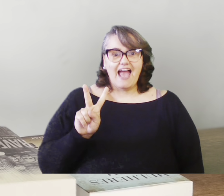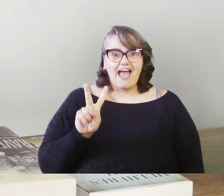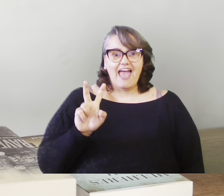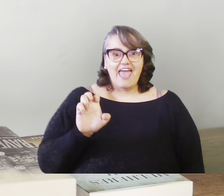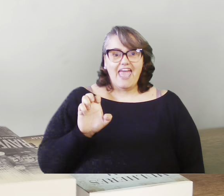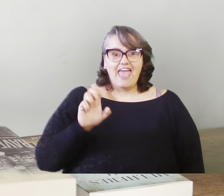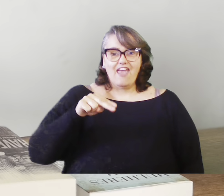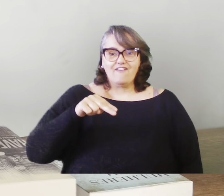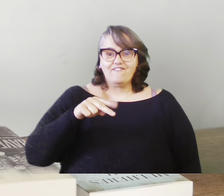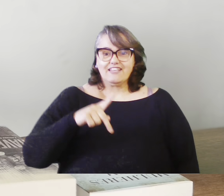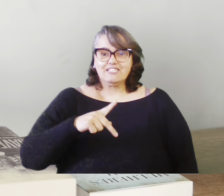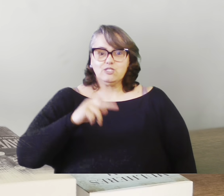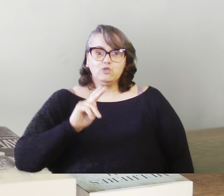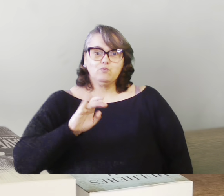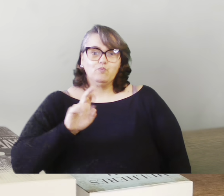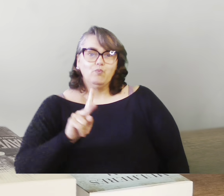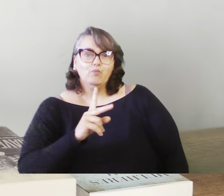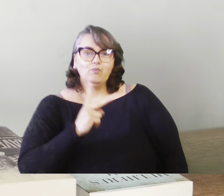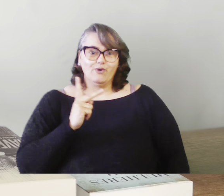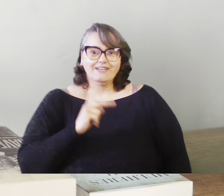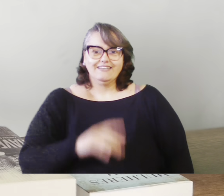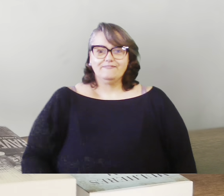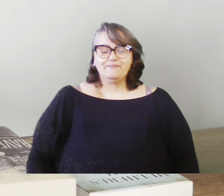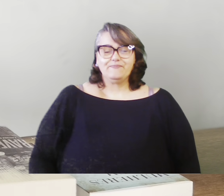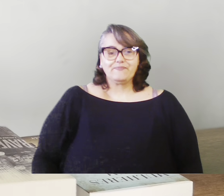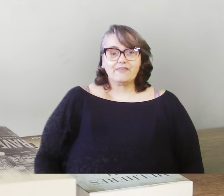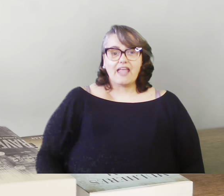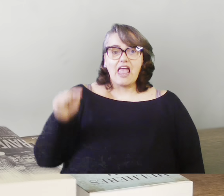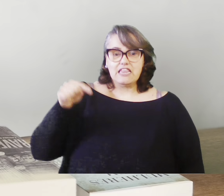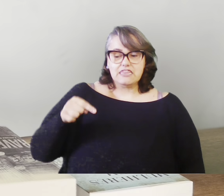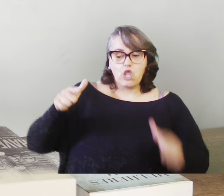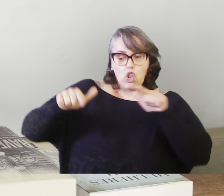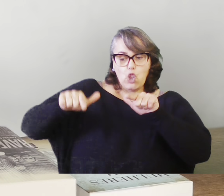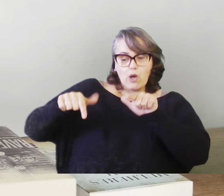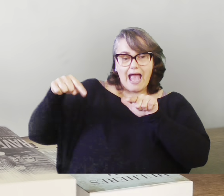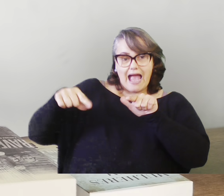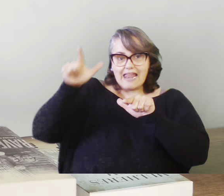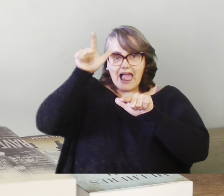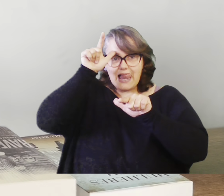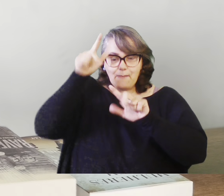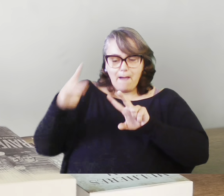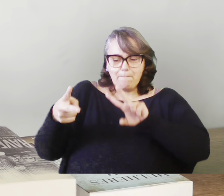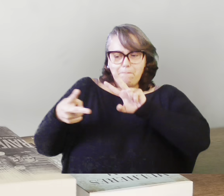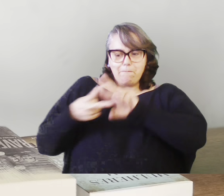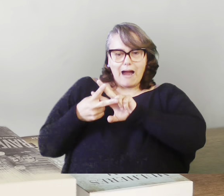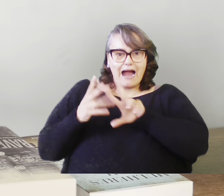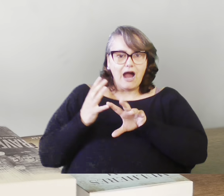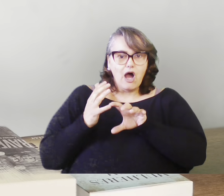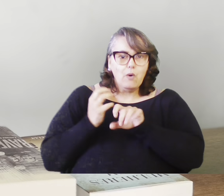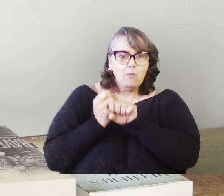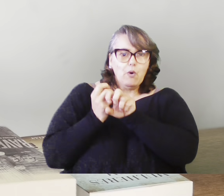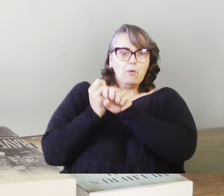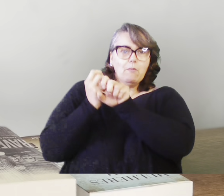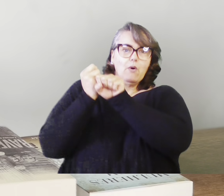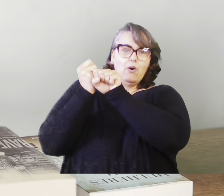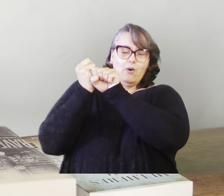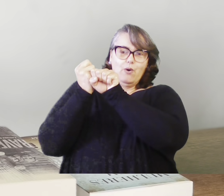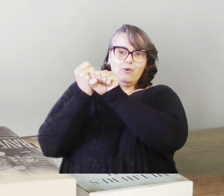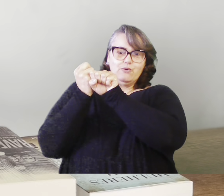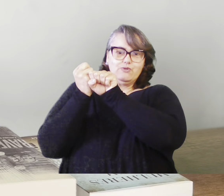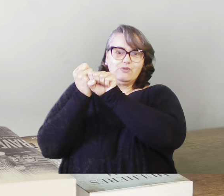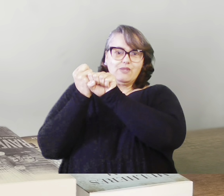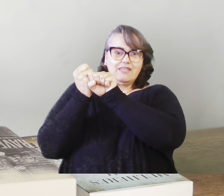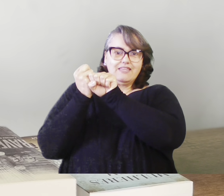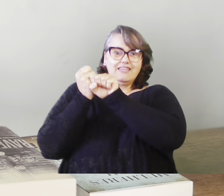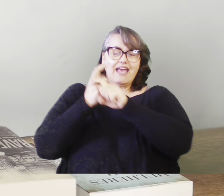de concentração de Ravensbrück. Esse campo de concentração foi construído